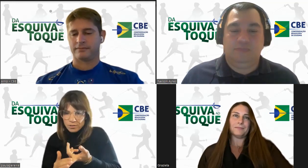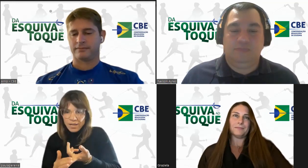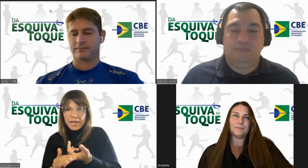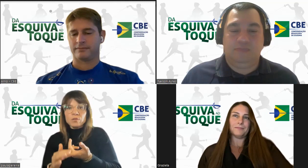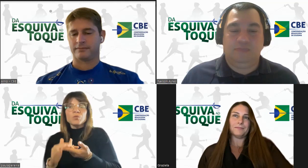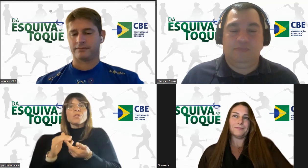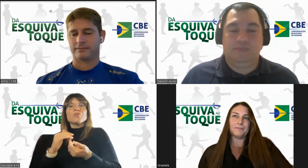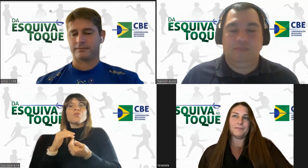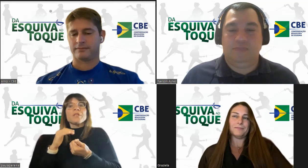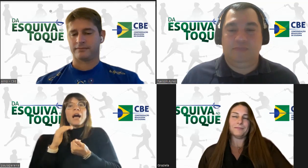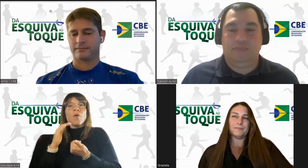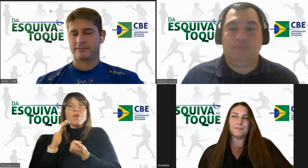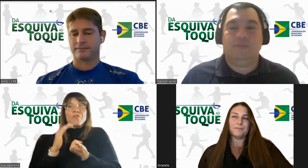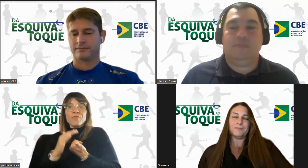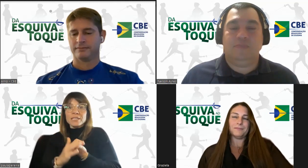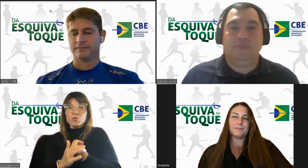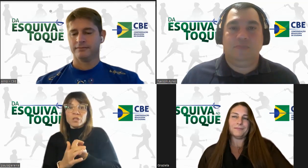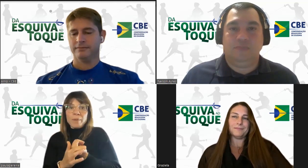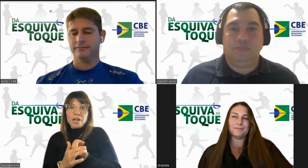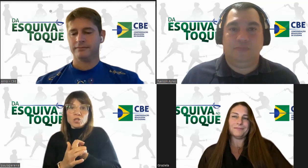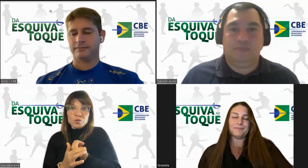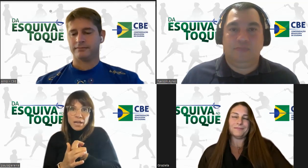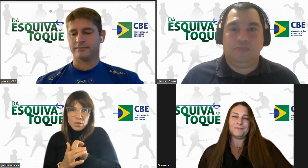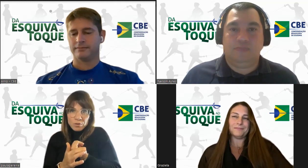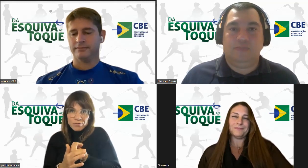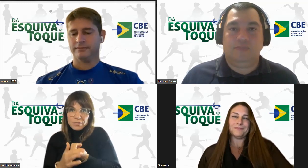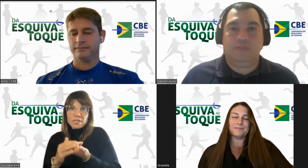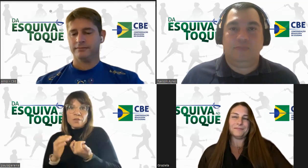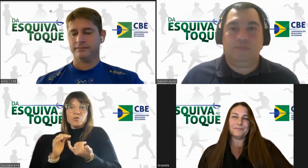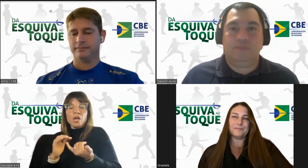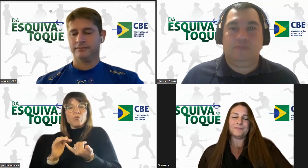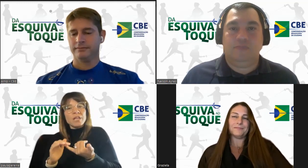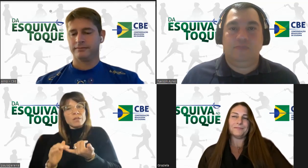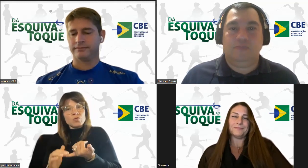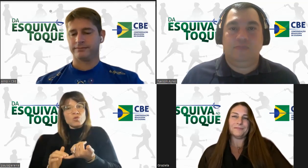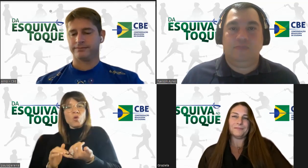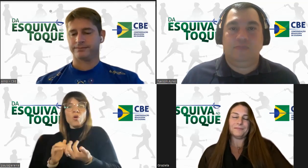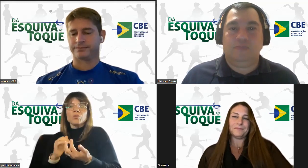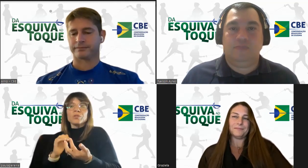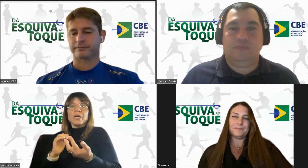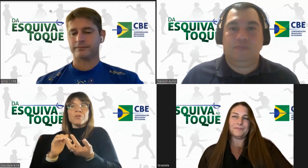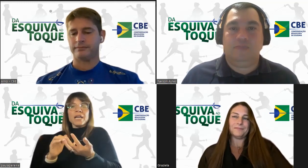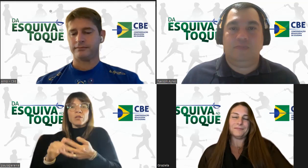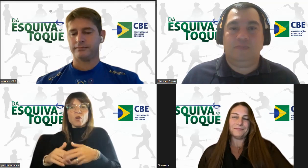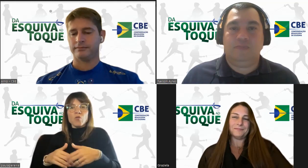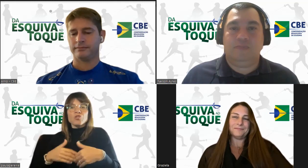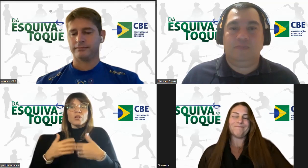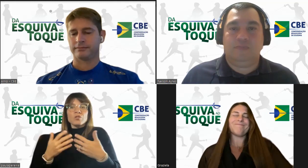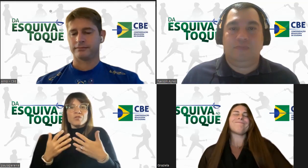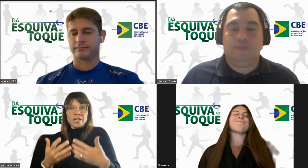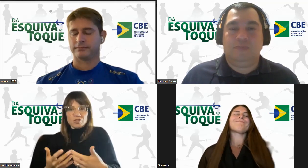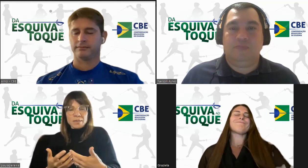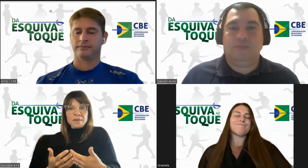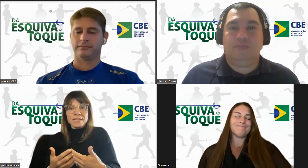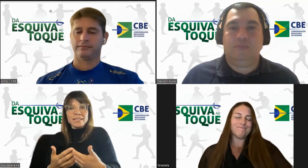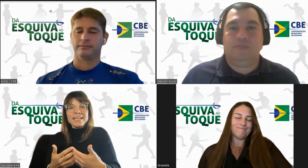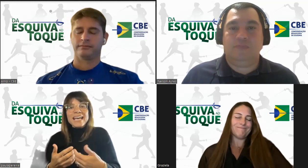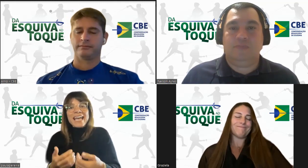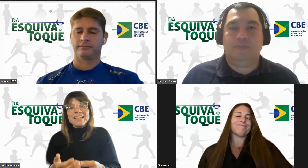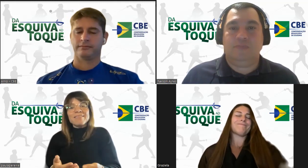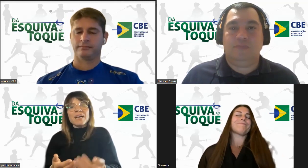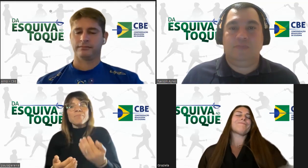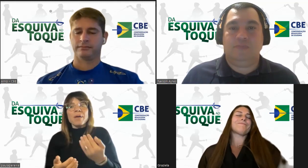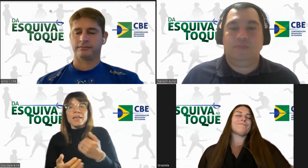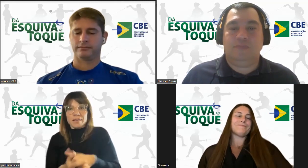da parte né nutricional fazendo toda parte do treino invisível que é cuidar do sono que é cuidar da sua rotina nos finais de semana